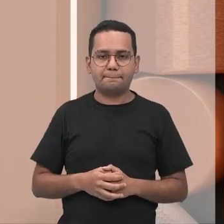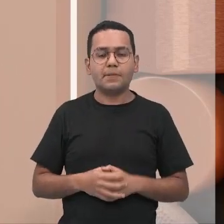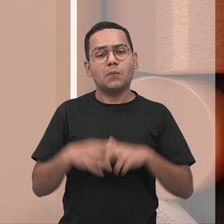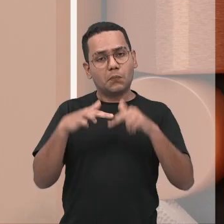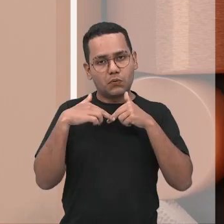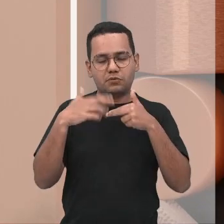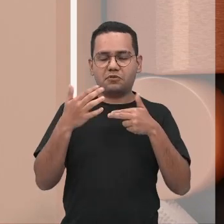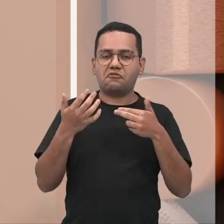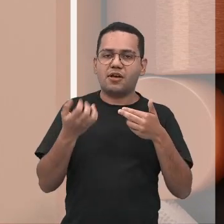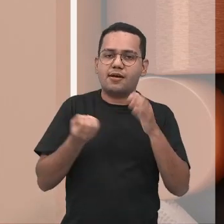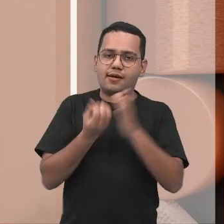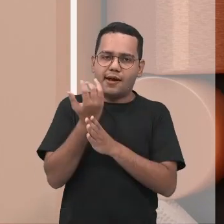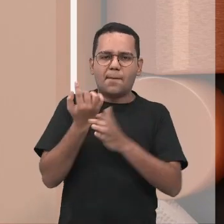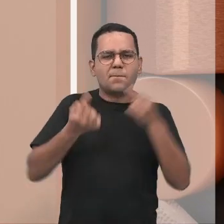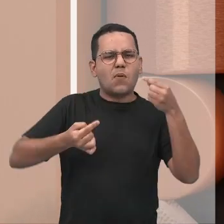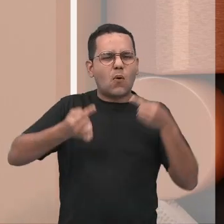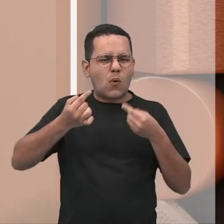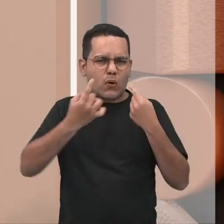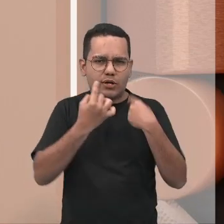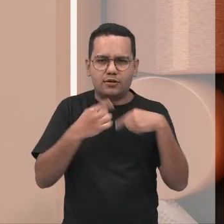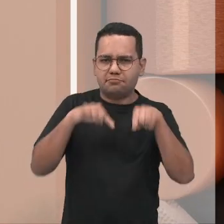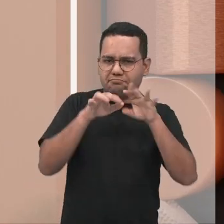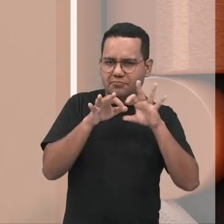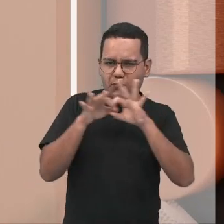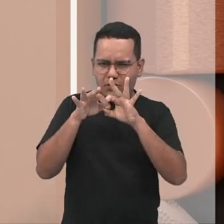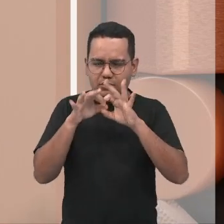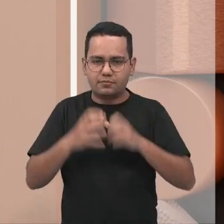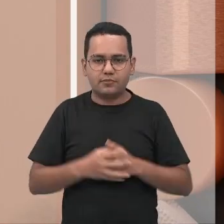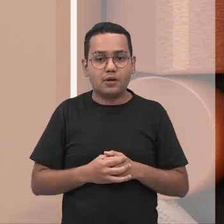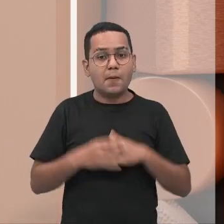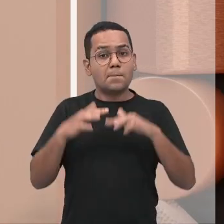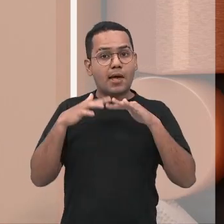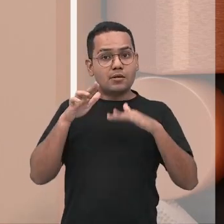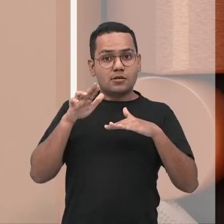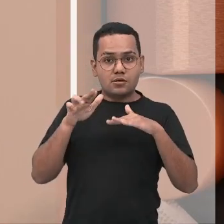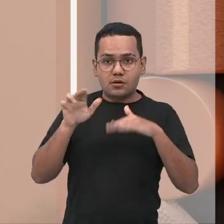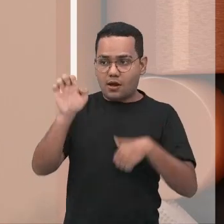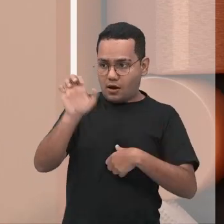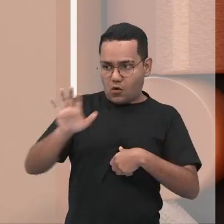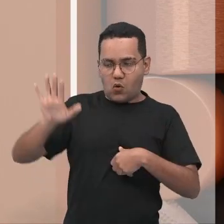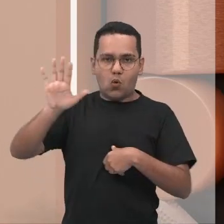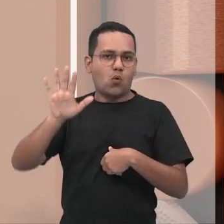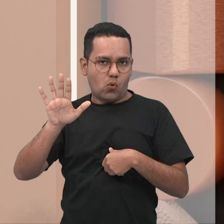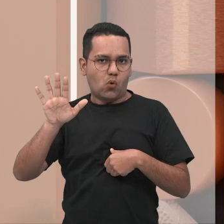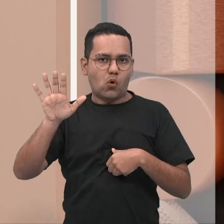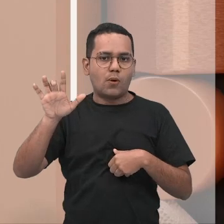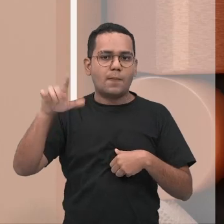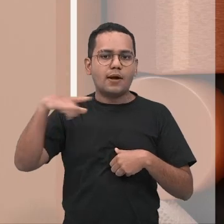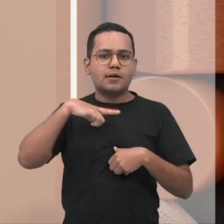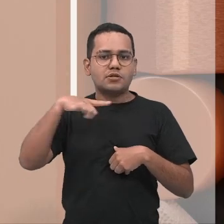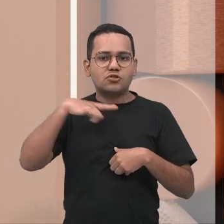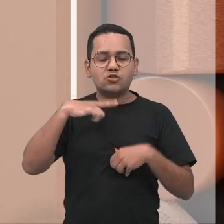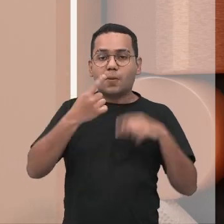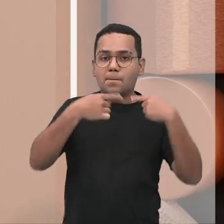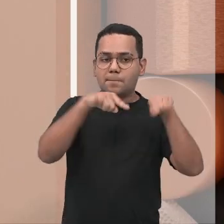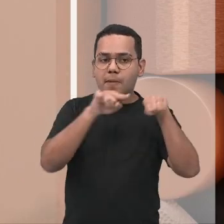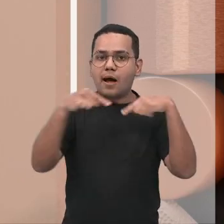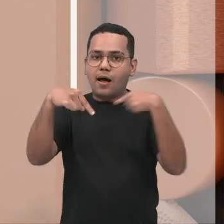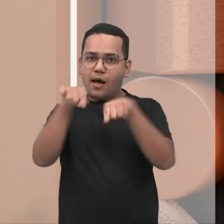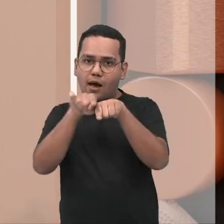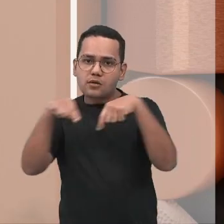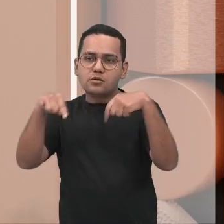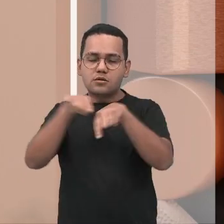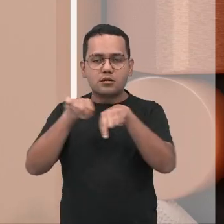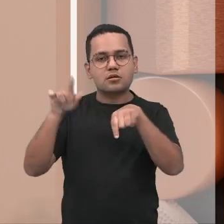no começo do século XX, quase toda a Europa, galera, estava entrelaçado em algum tipo de aliança com um país mais